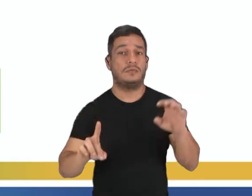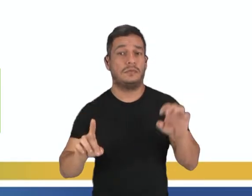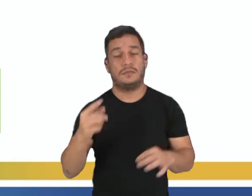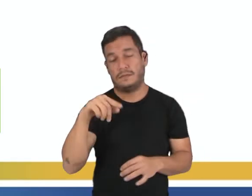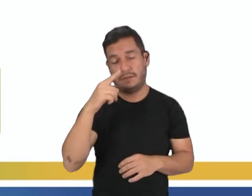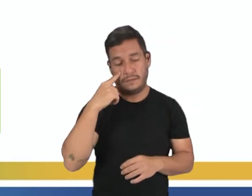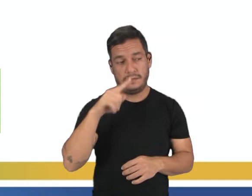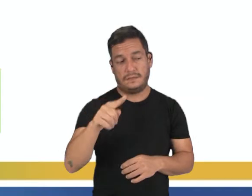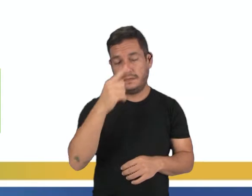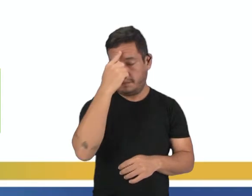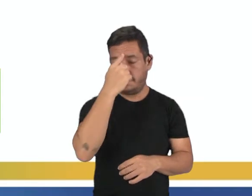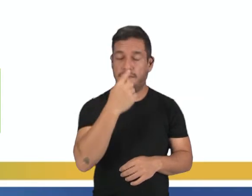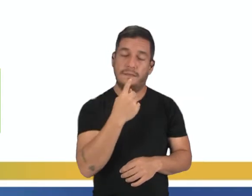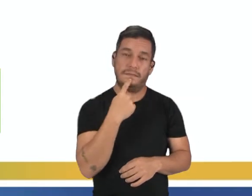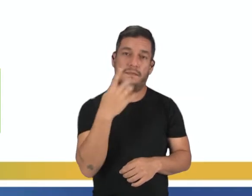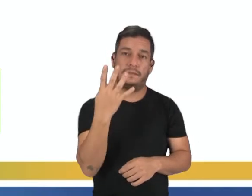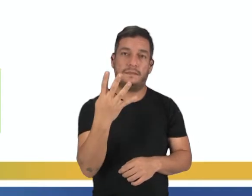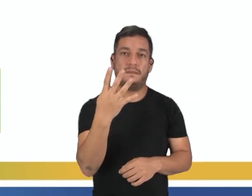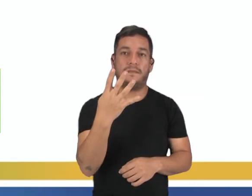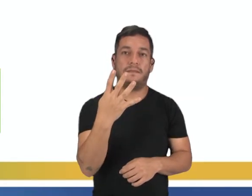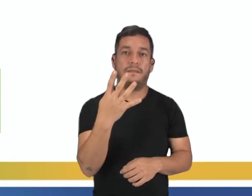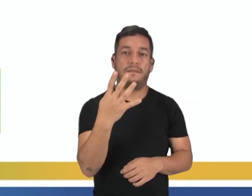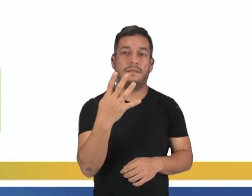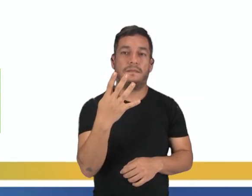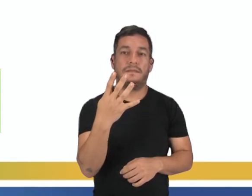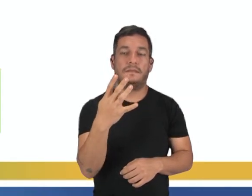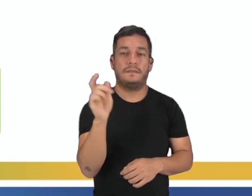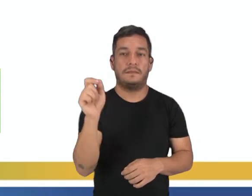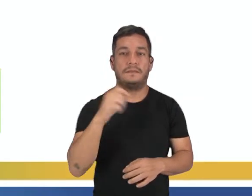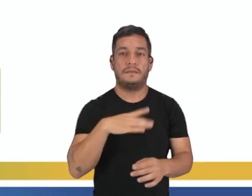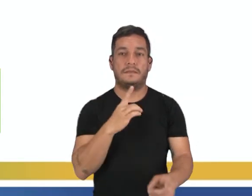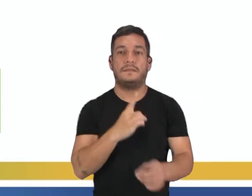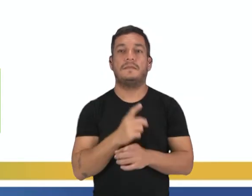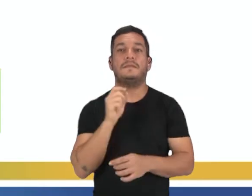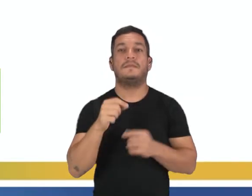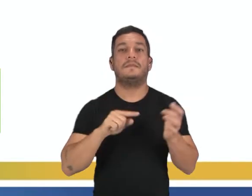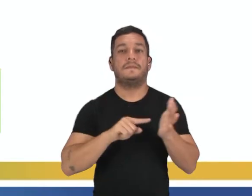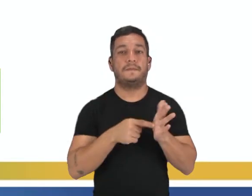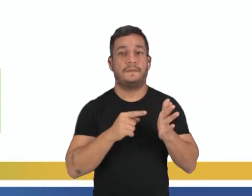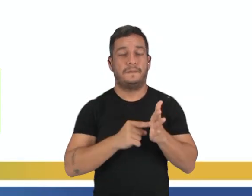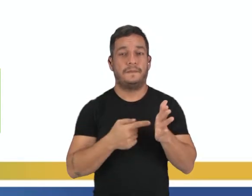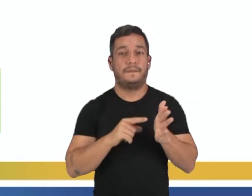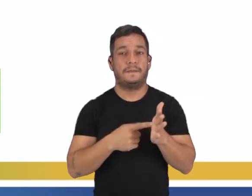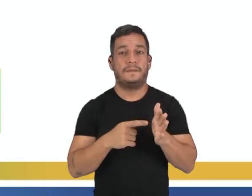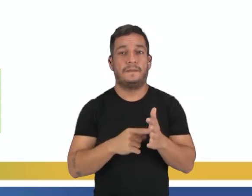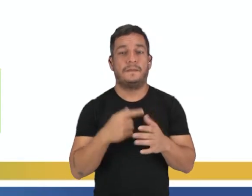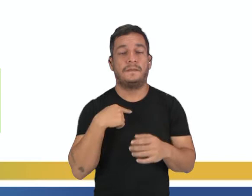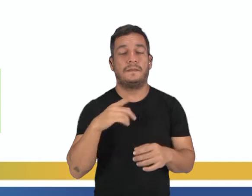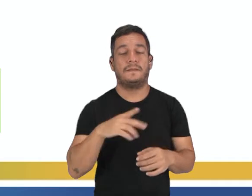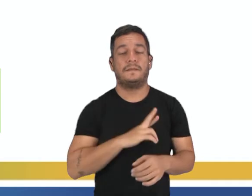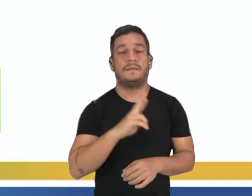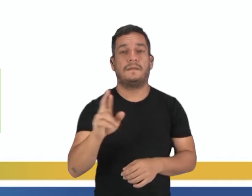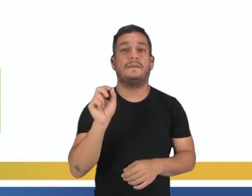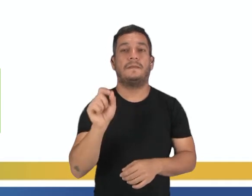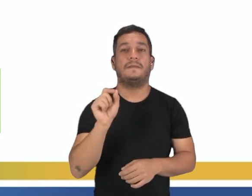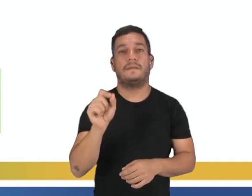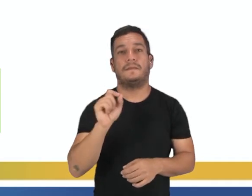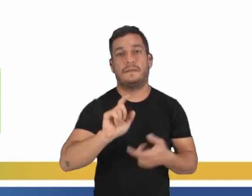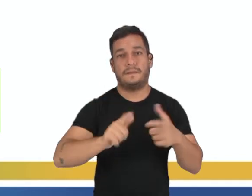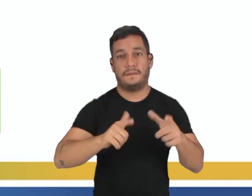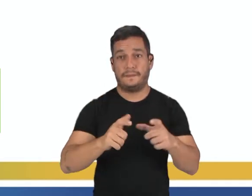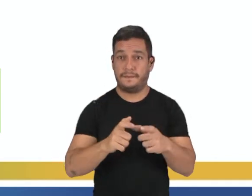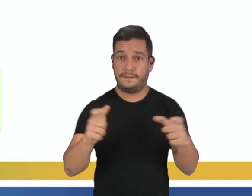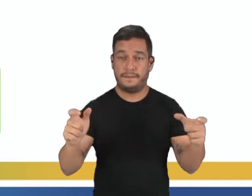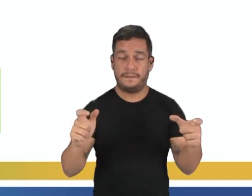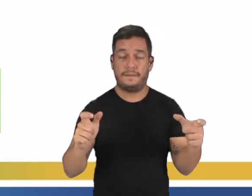na imagem, nós temos 4 lados e esses lados se encontram nesses pontinhos aí que estão indicados por essas letras